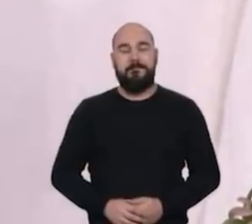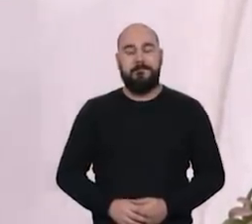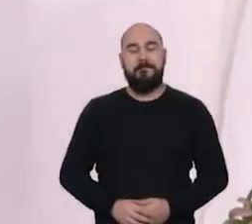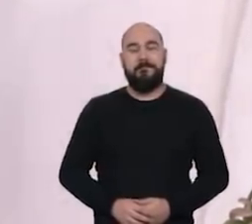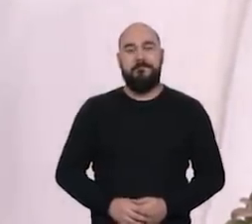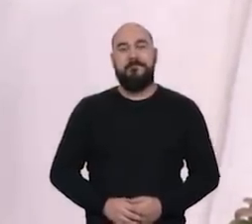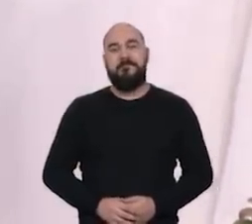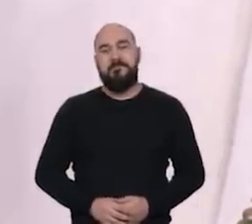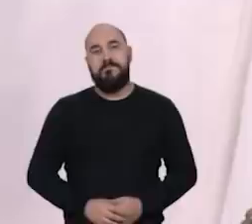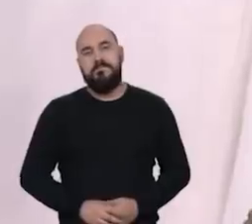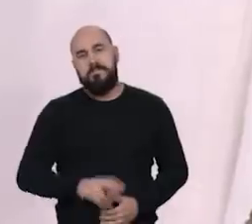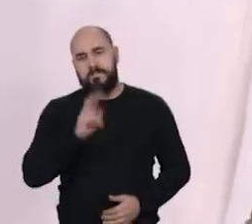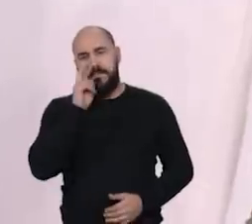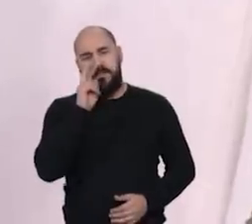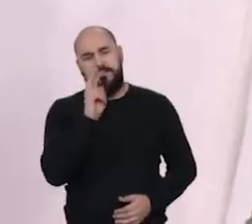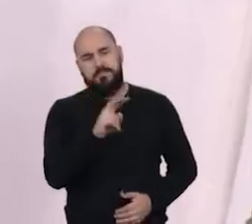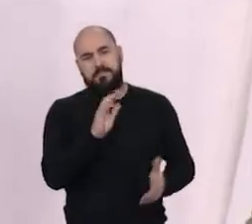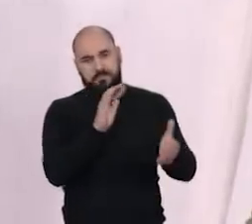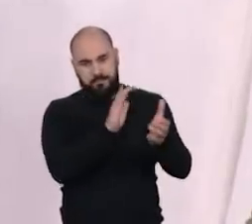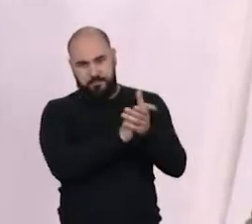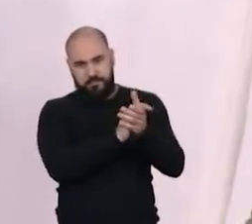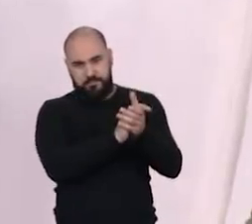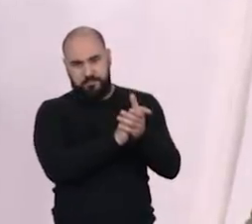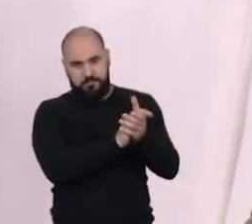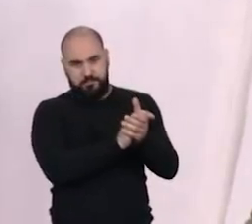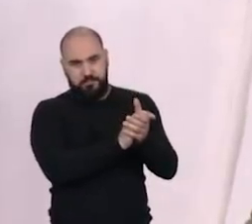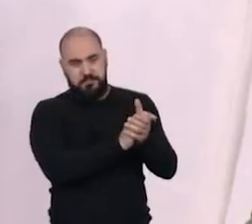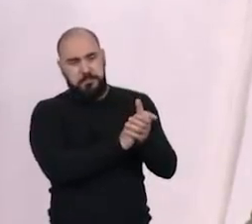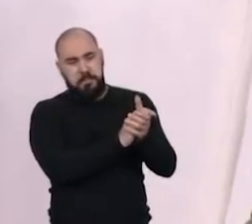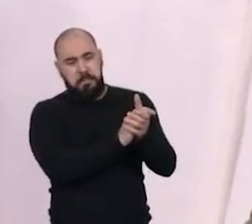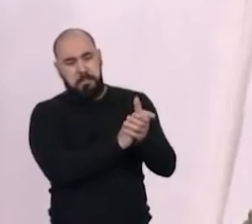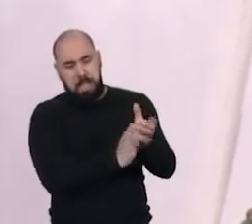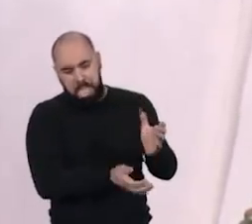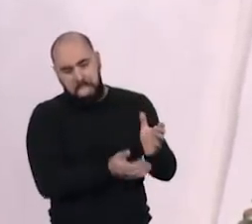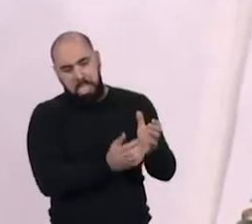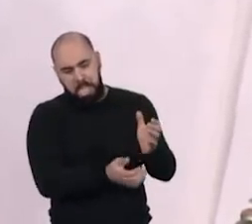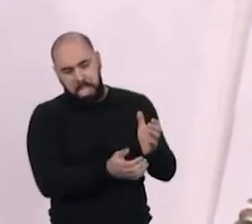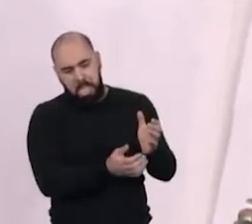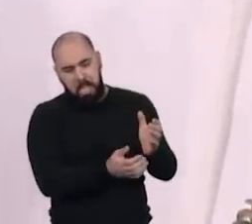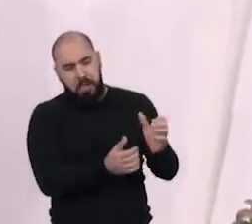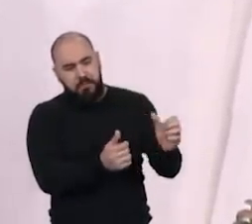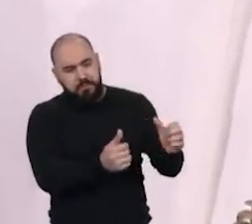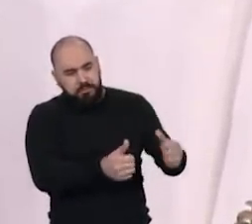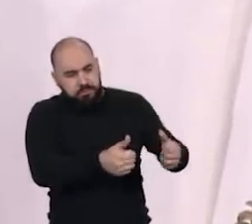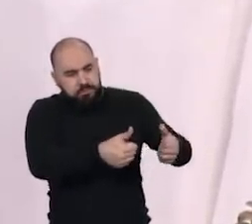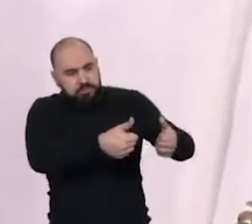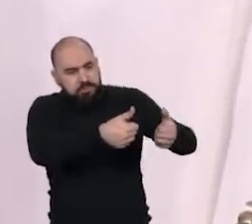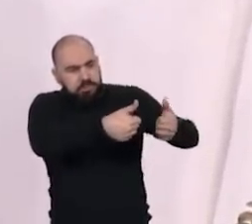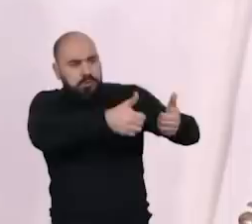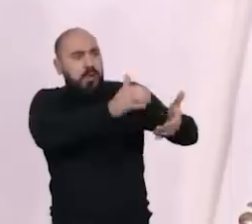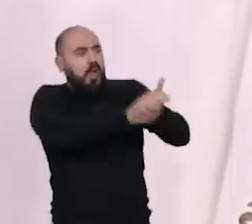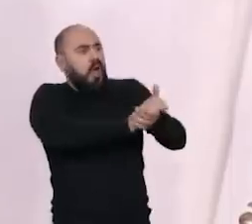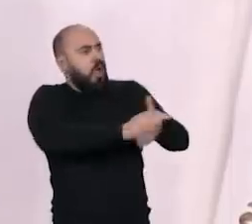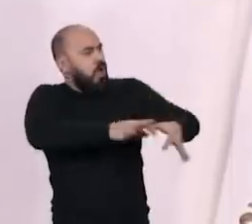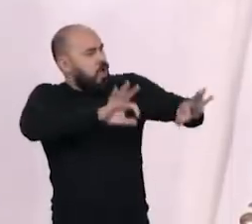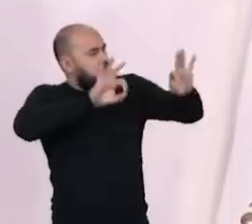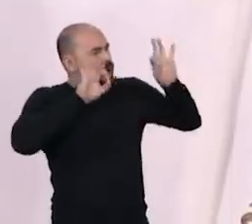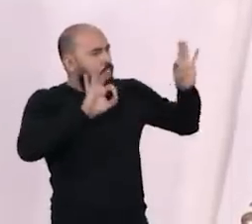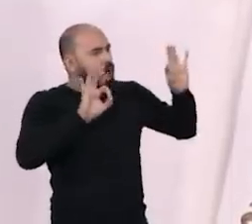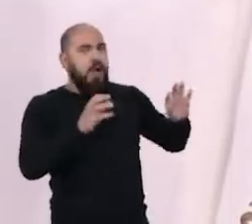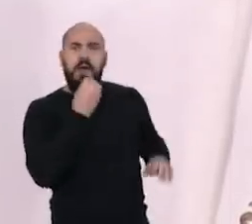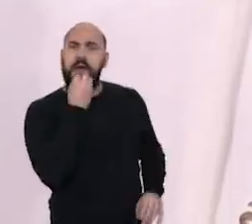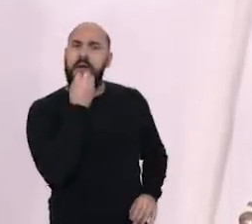Eu já vi muitos casamentos serem restaurados. Já vi muitos também estarem